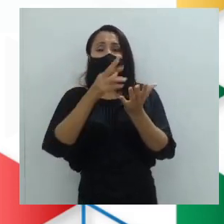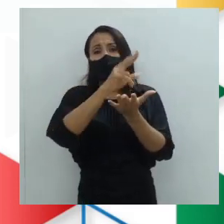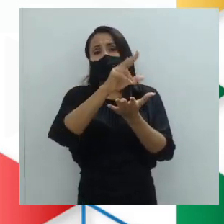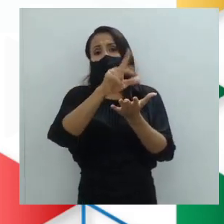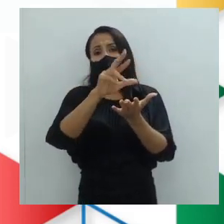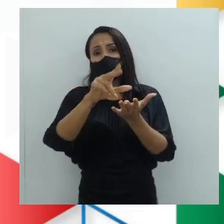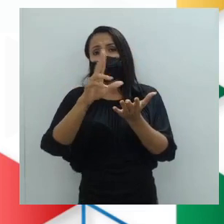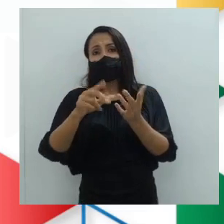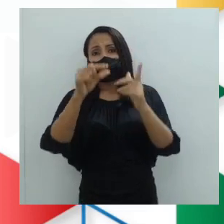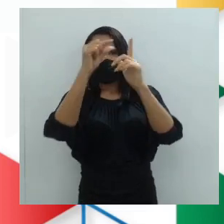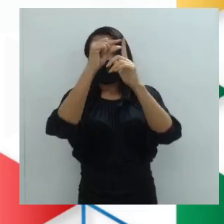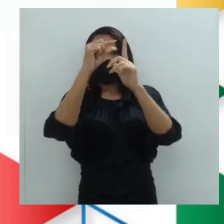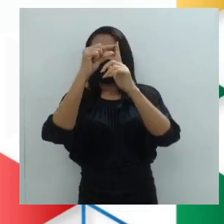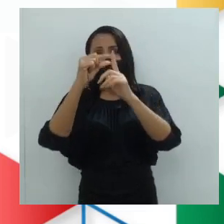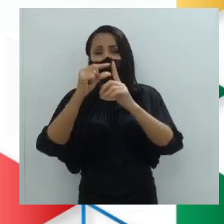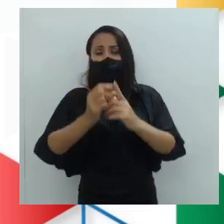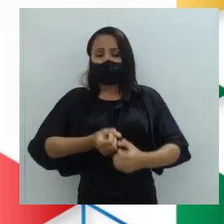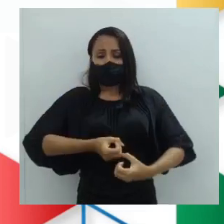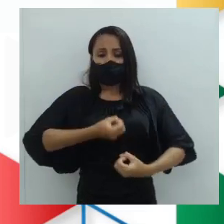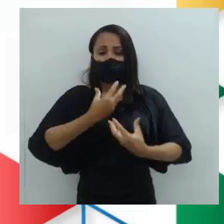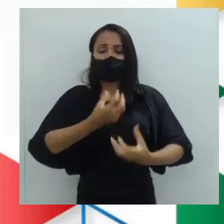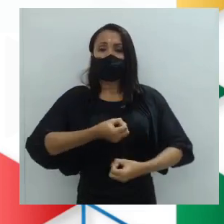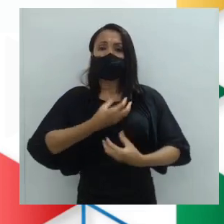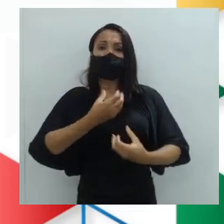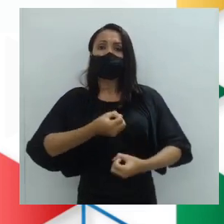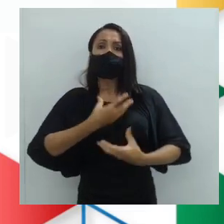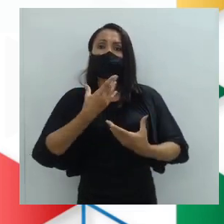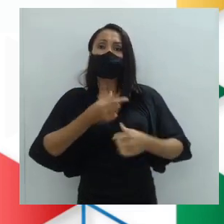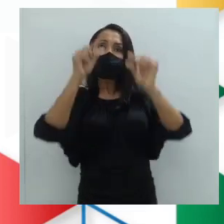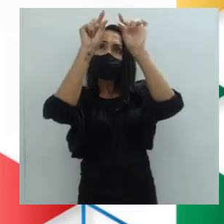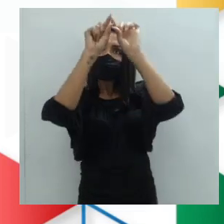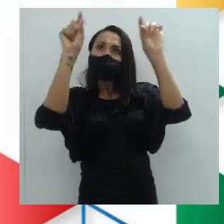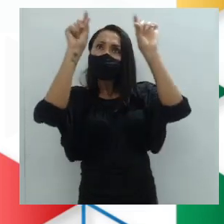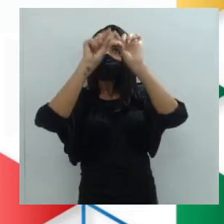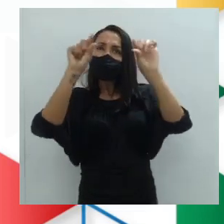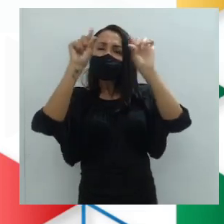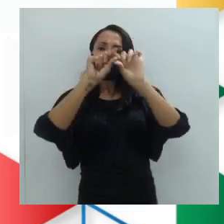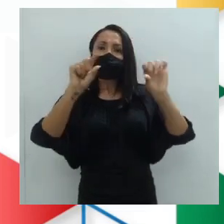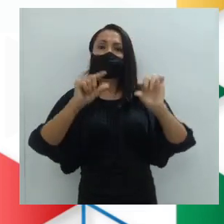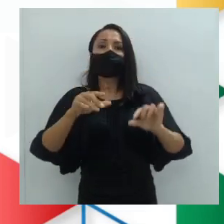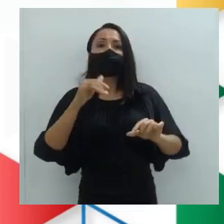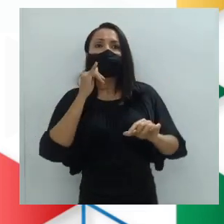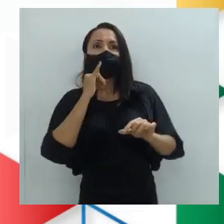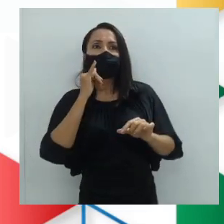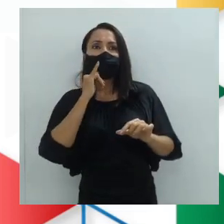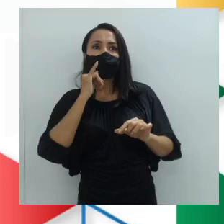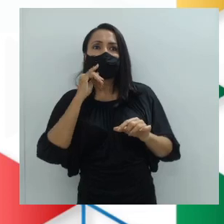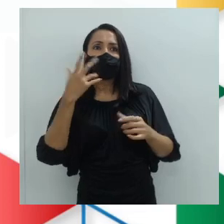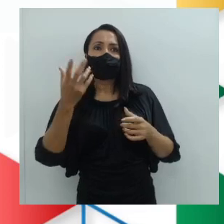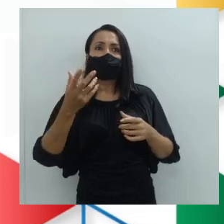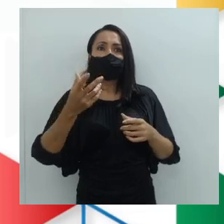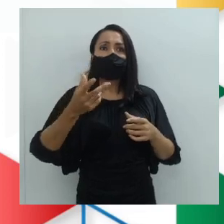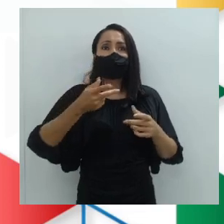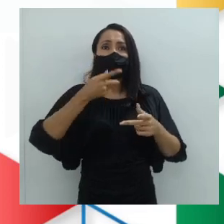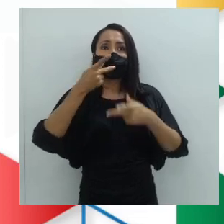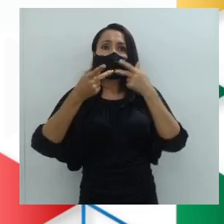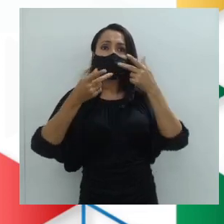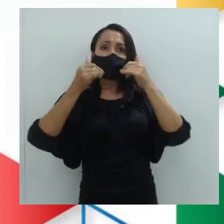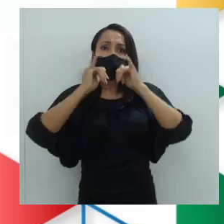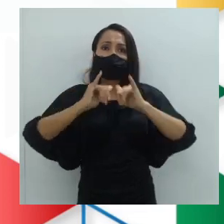palavras ou expressões contidas nas frases. Por exemplo, disse que uma informação